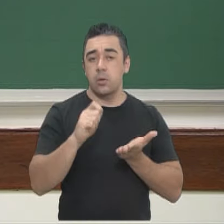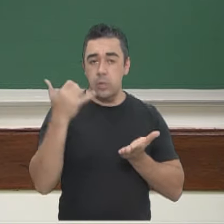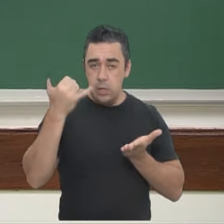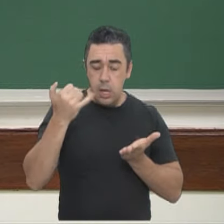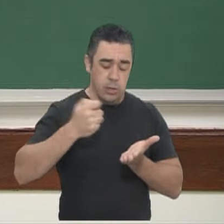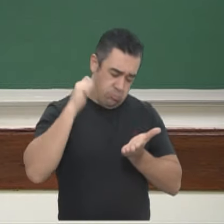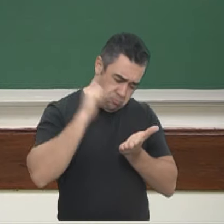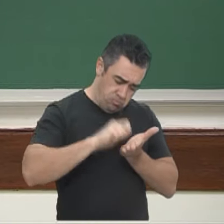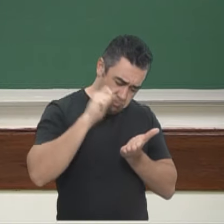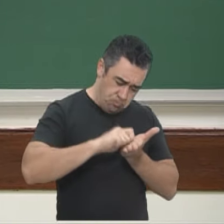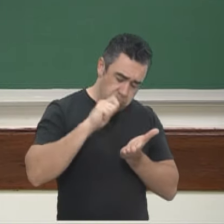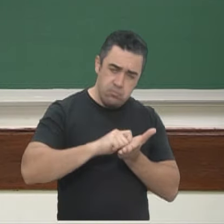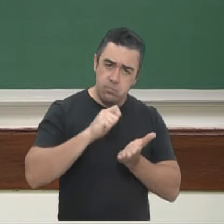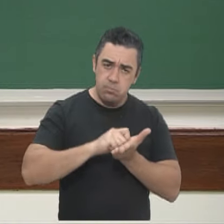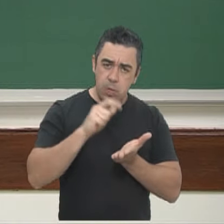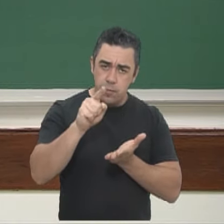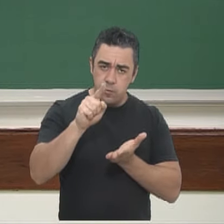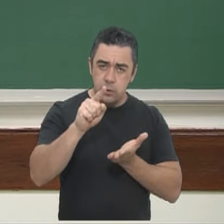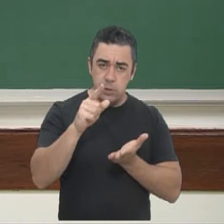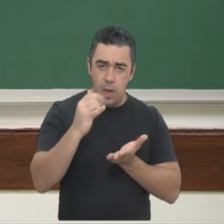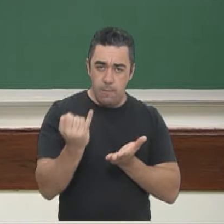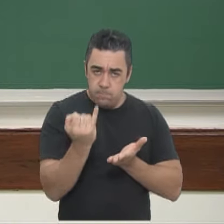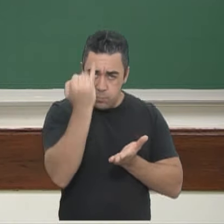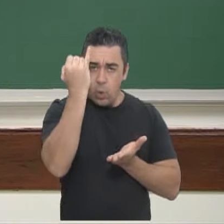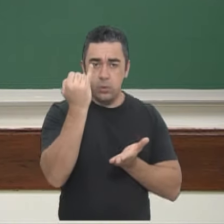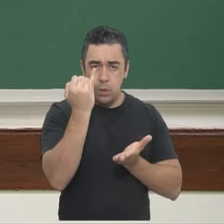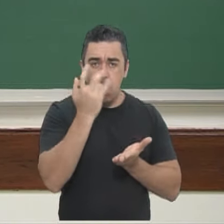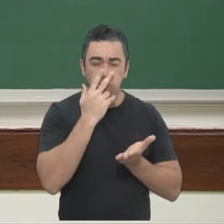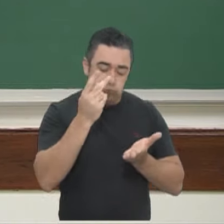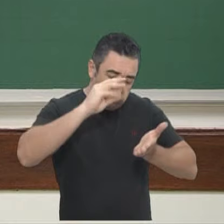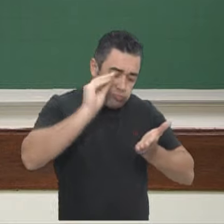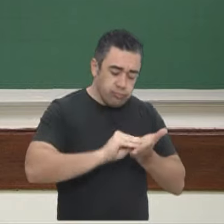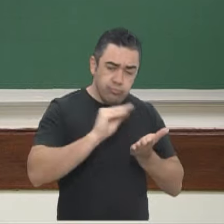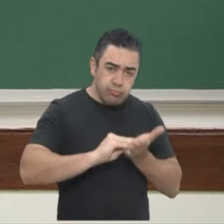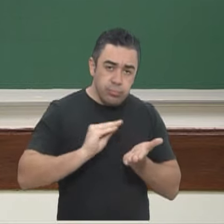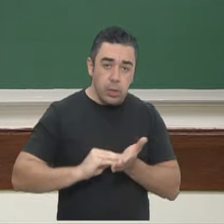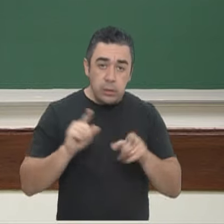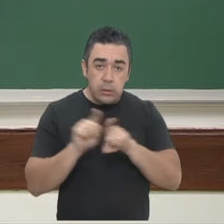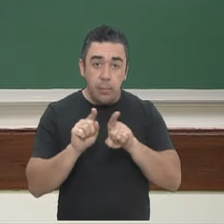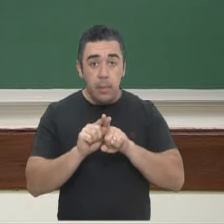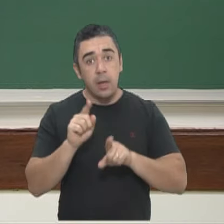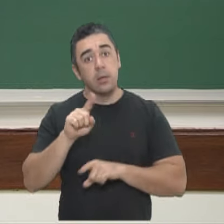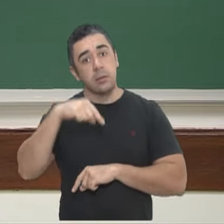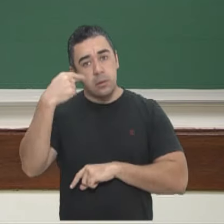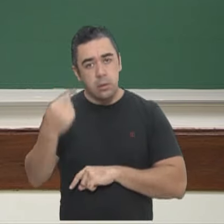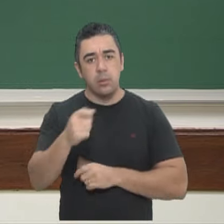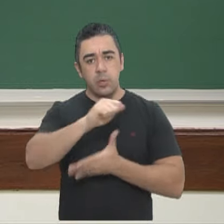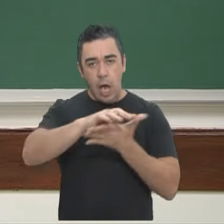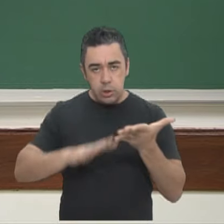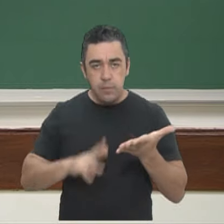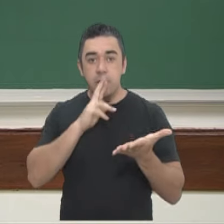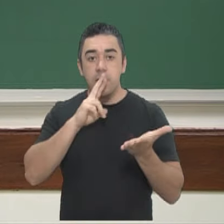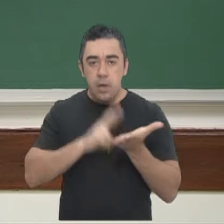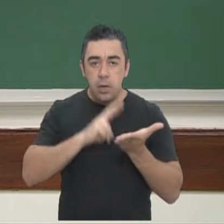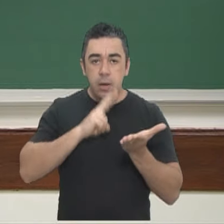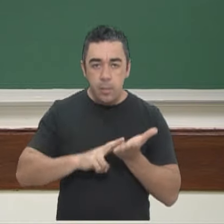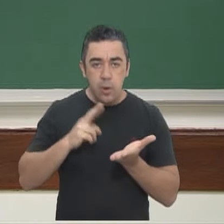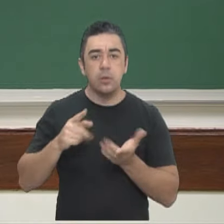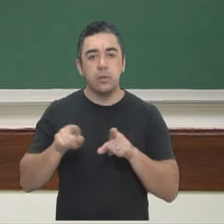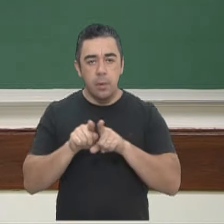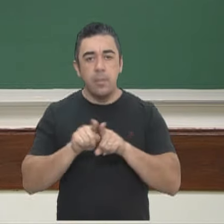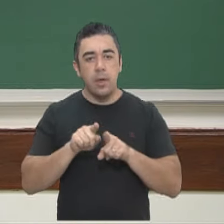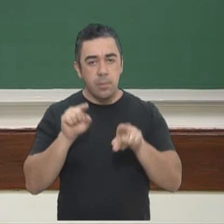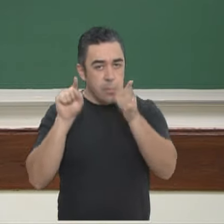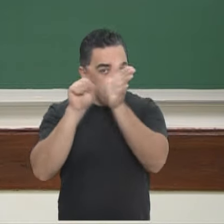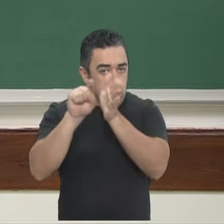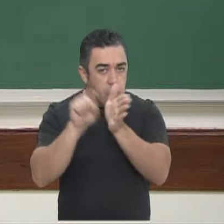esquece de anotar tudo aquilo que você achar importante e também para resolver as atividades, as perguntas que nós teremos durante a aula.